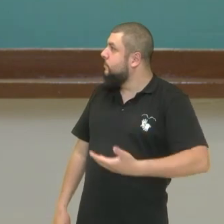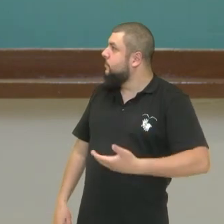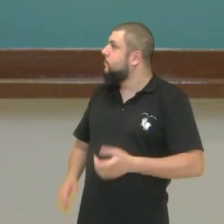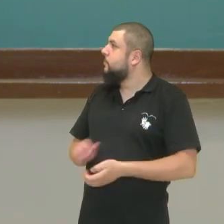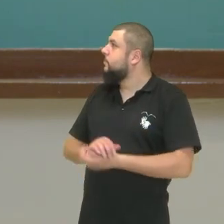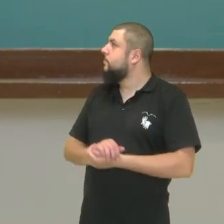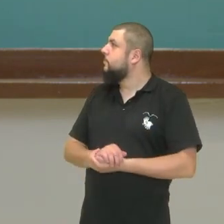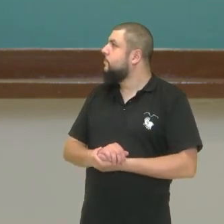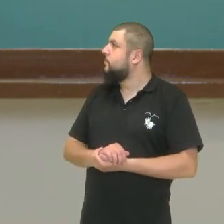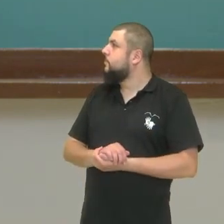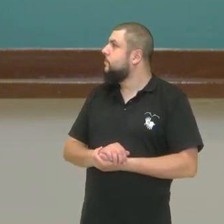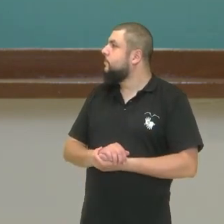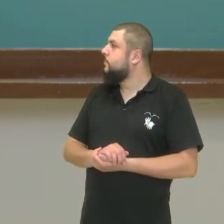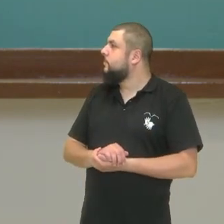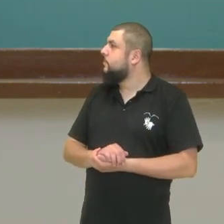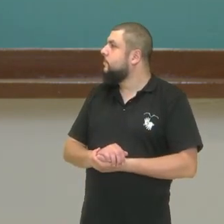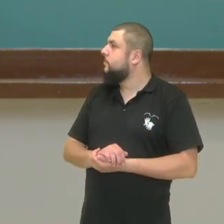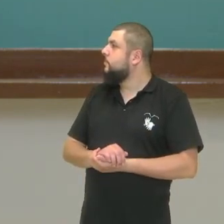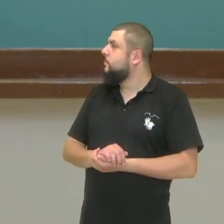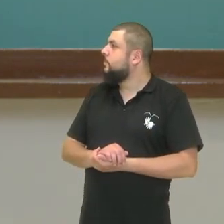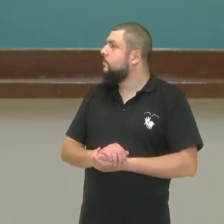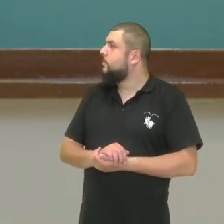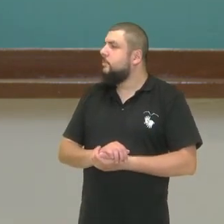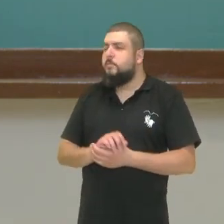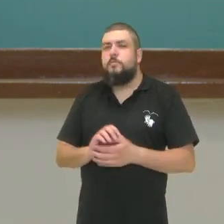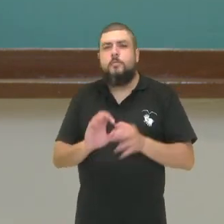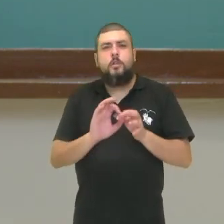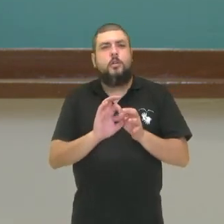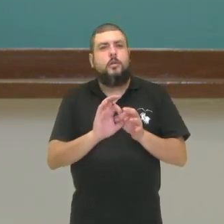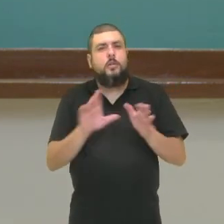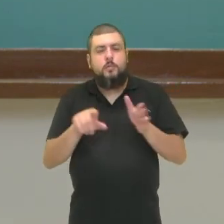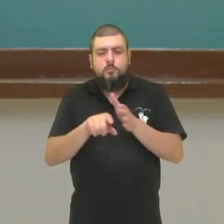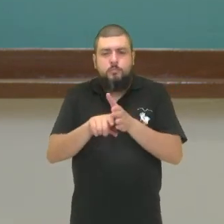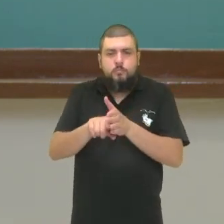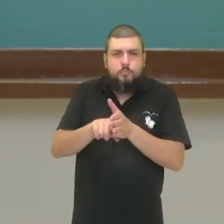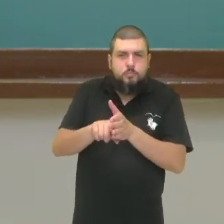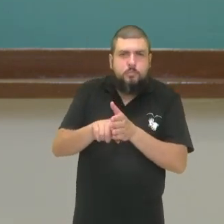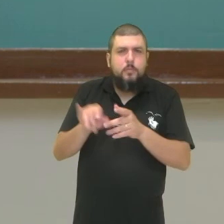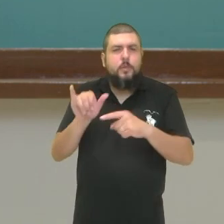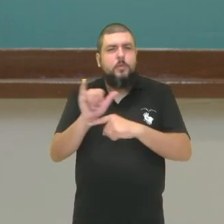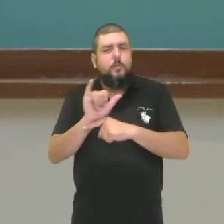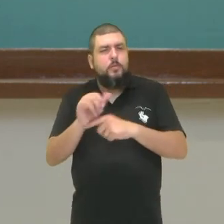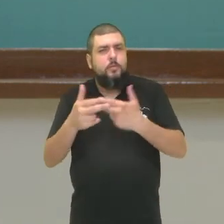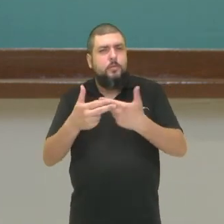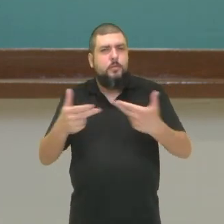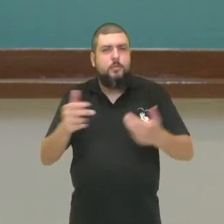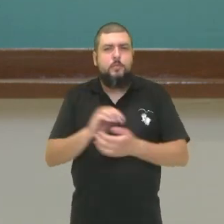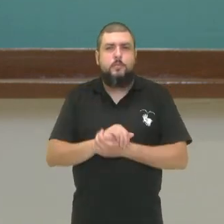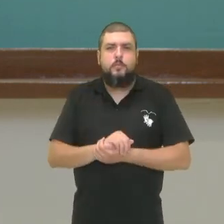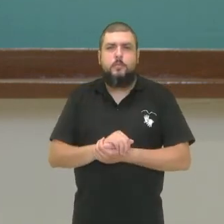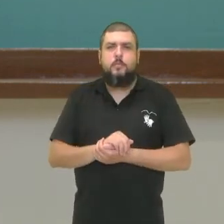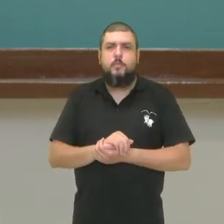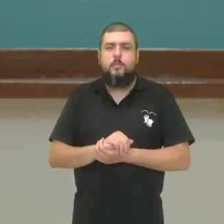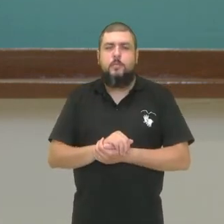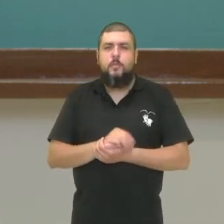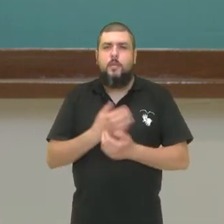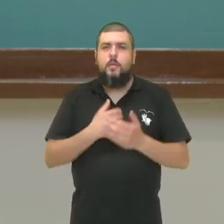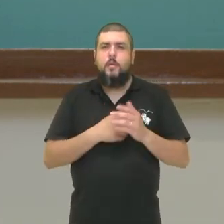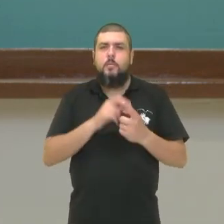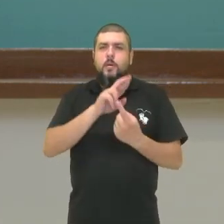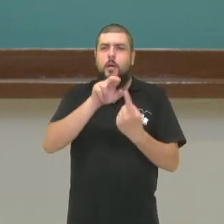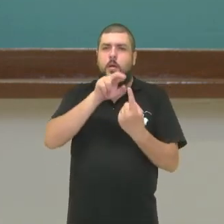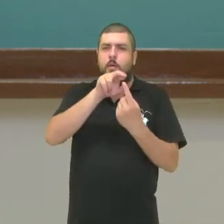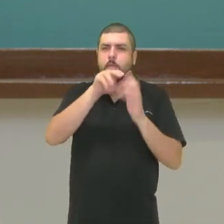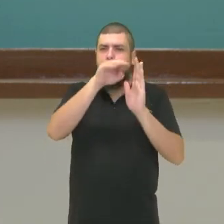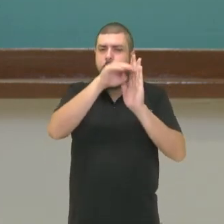pode estar utilizando aí para adquirir mais conhecimento sobre isso. Essas foram as referências básicas utilizadas para preparar